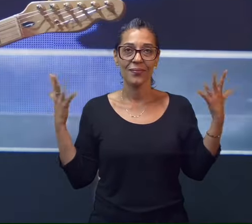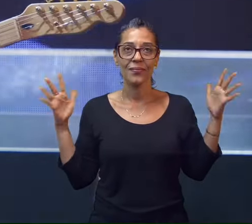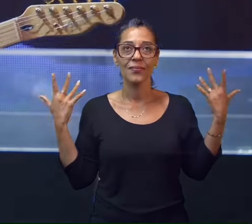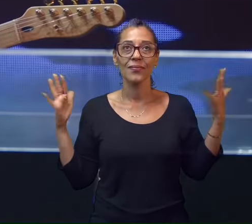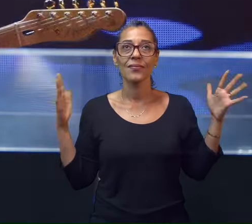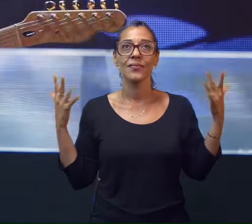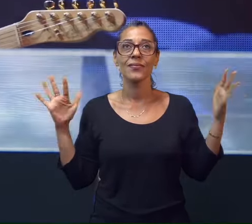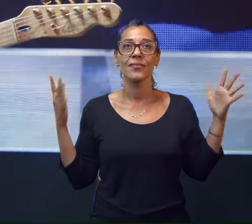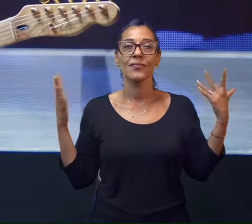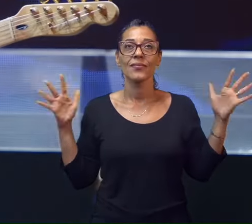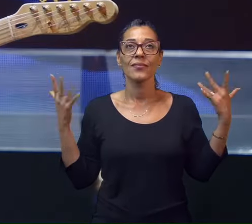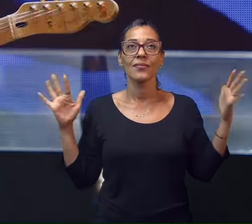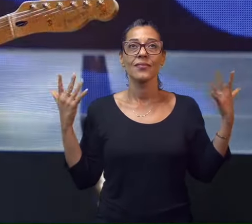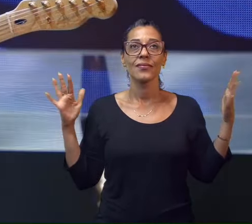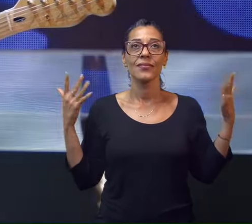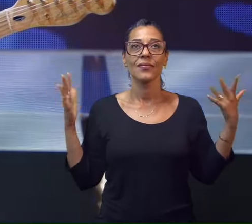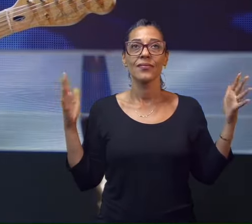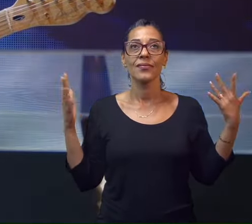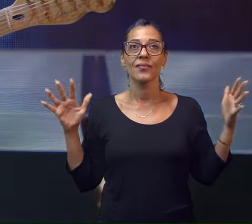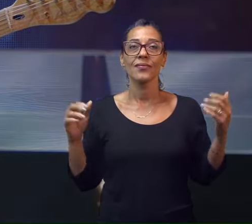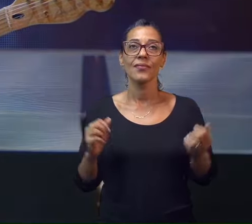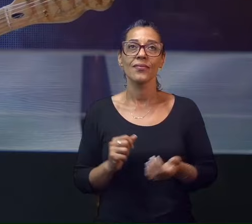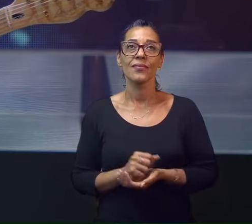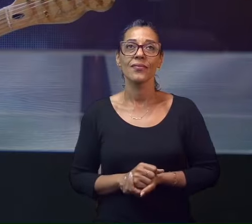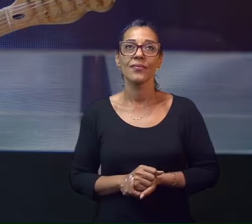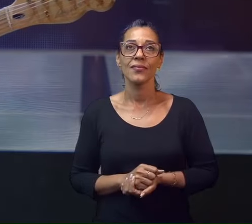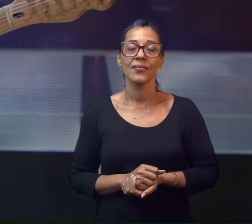eu quero ser